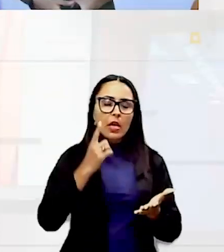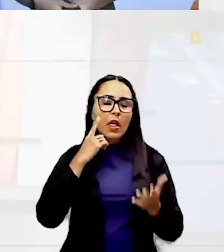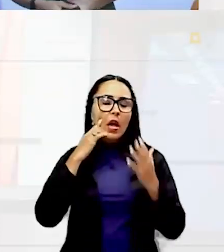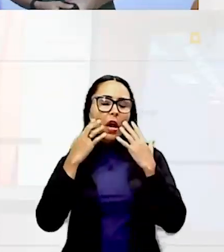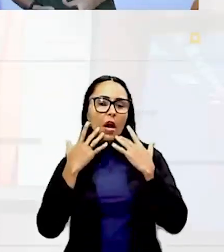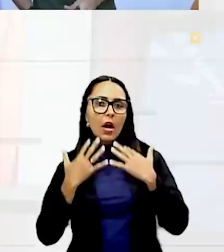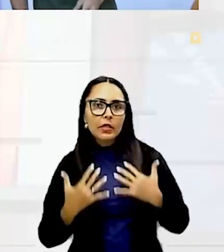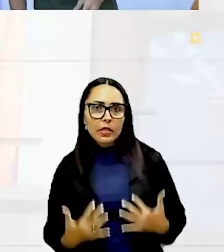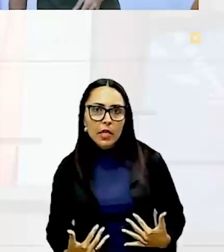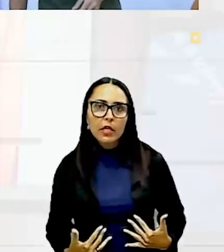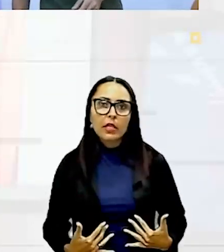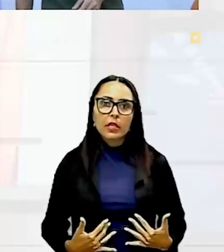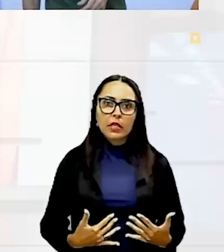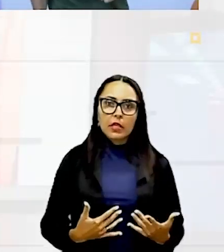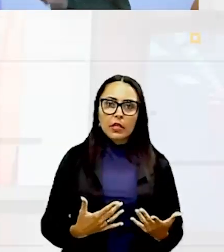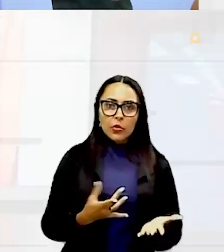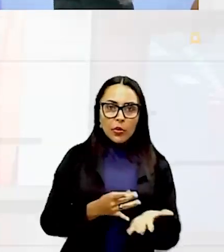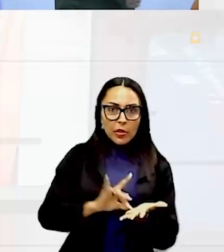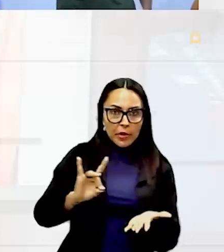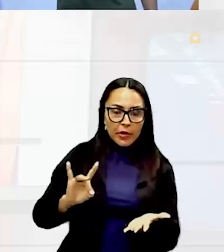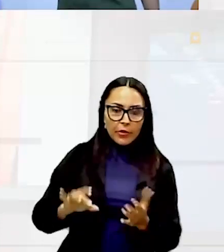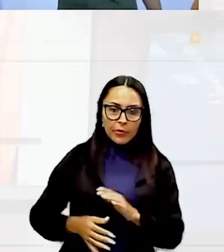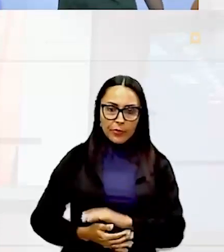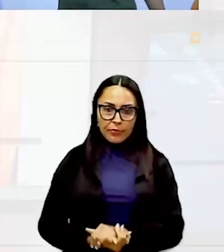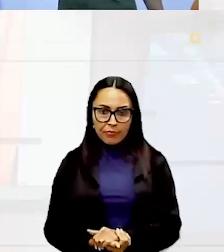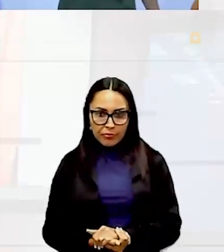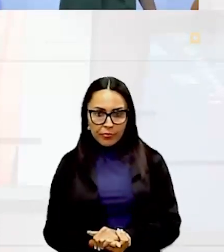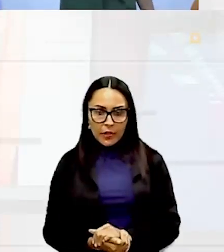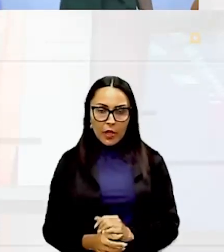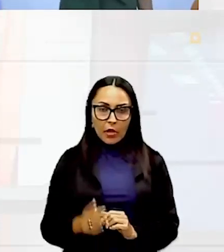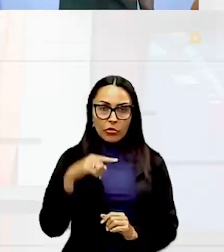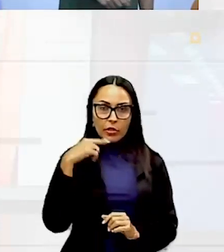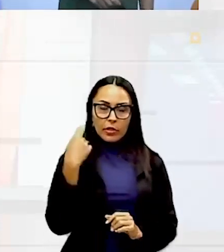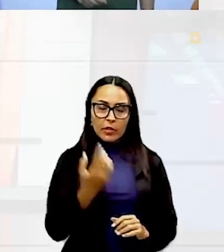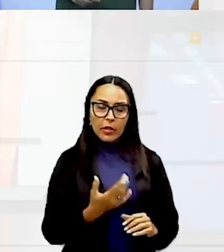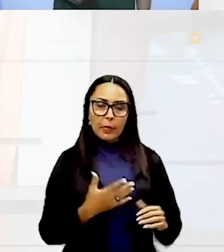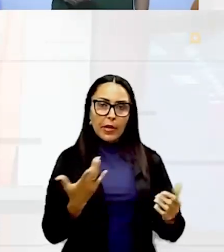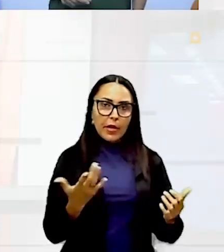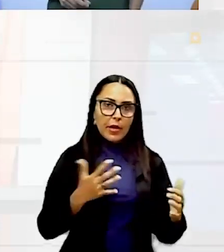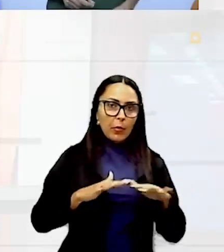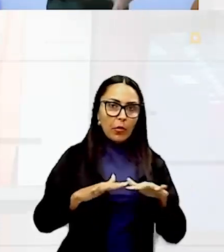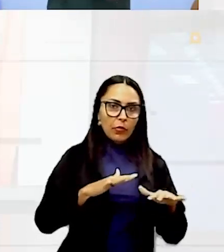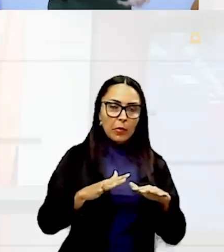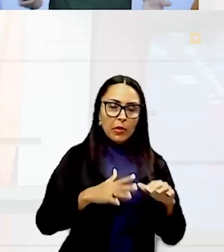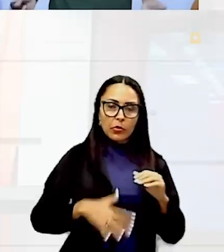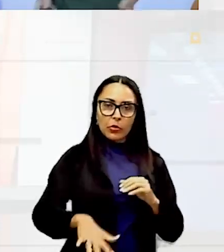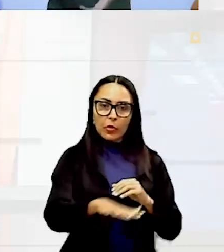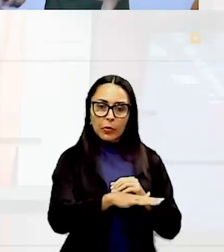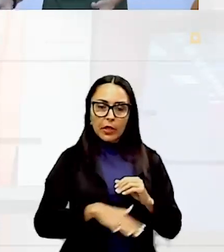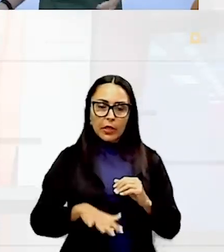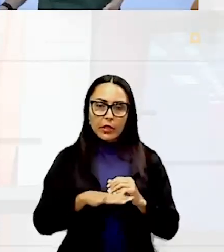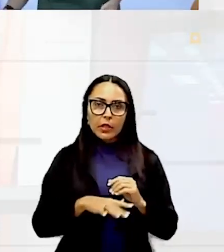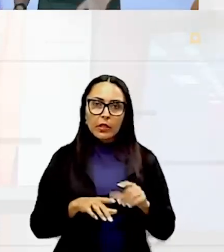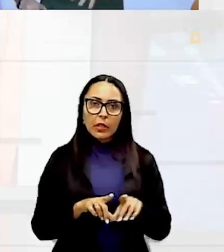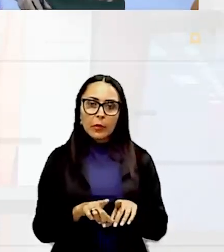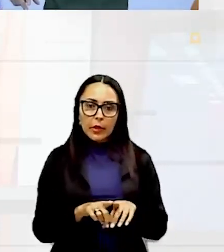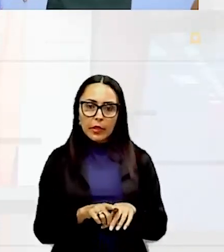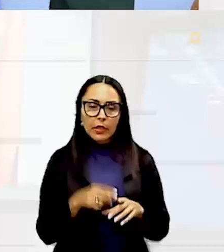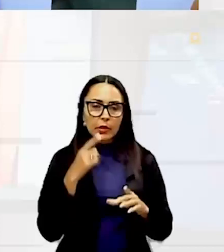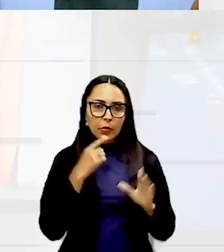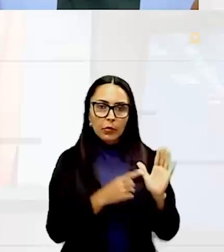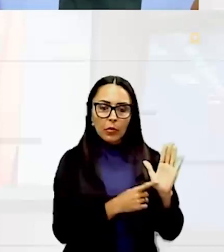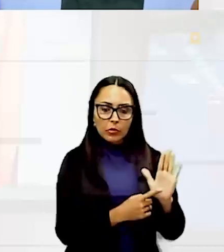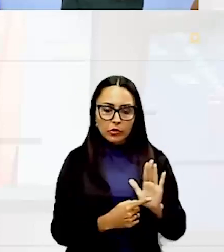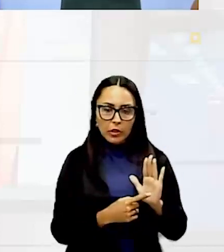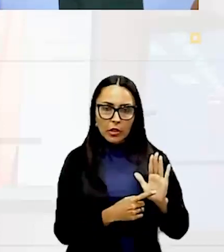tipo. A gente tem também animação de ambiente, que é focado mais, bom, em ambiente mesmo,